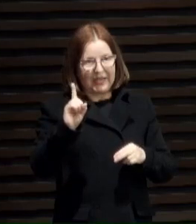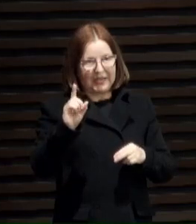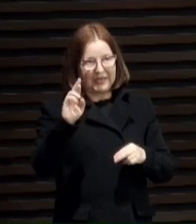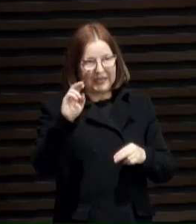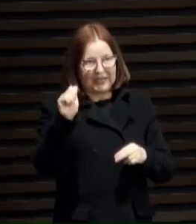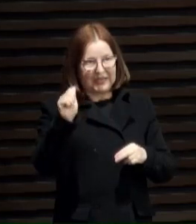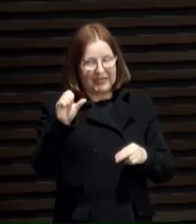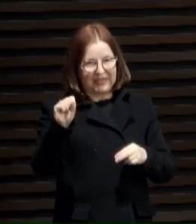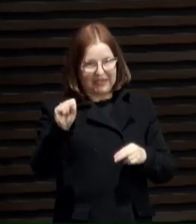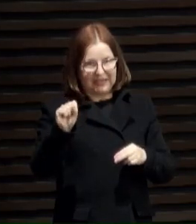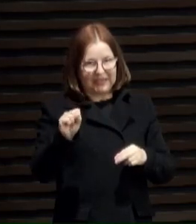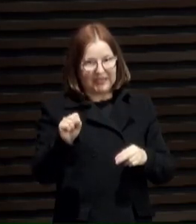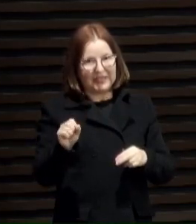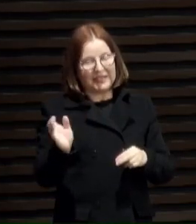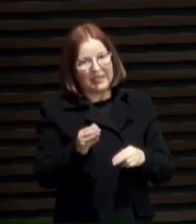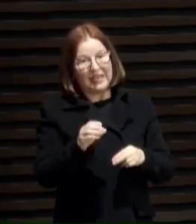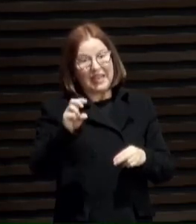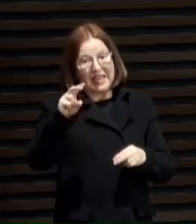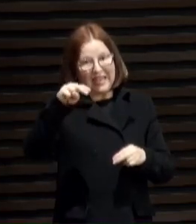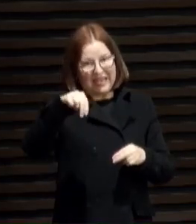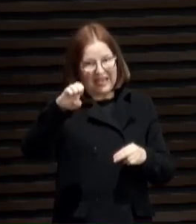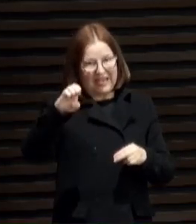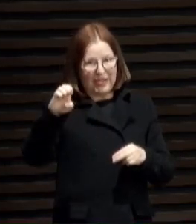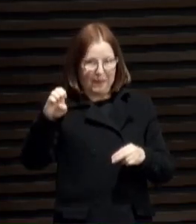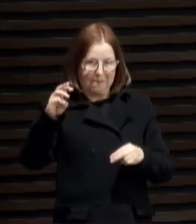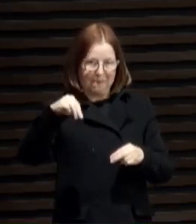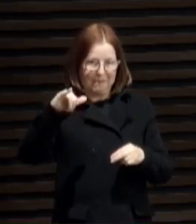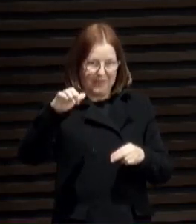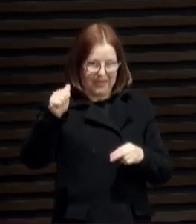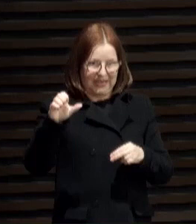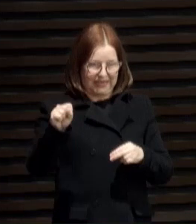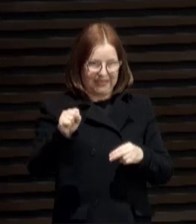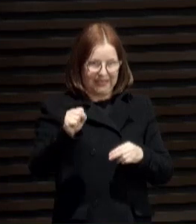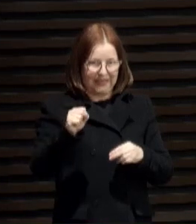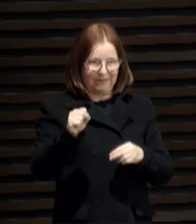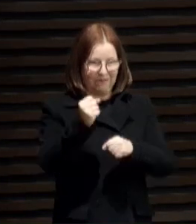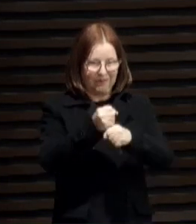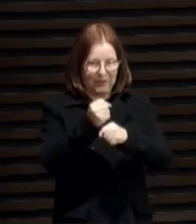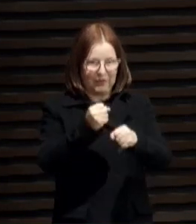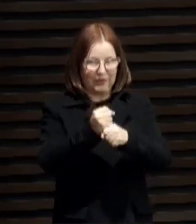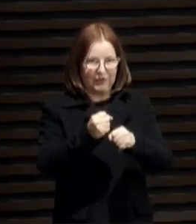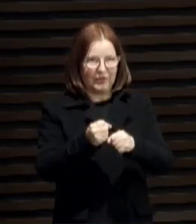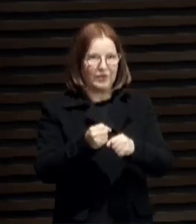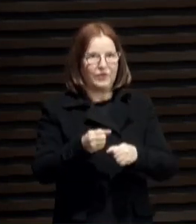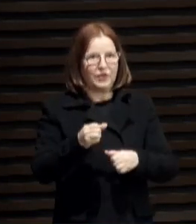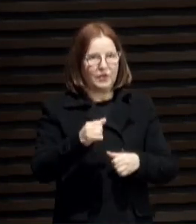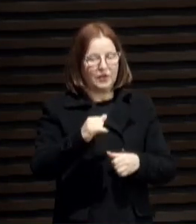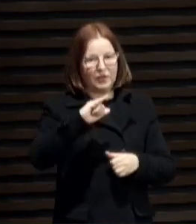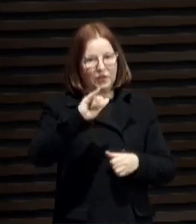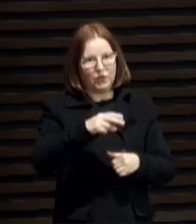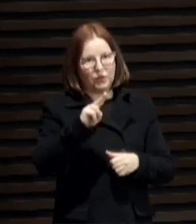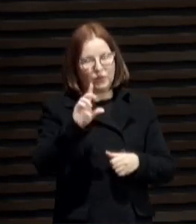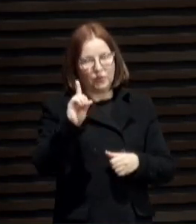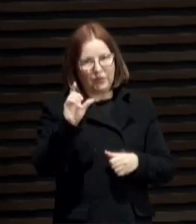reconstrução da nação de Judá. Agora, eu gostaria de chamar a atenção dos irmãos para uma coisa aqui.